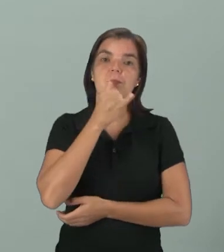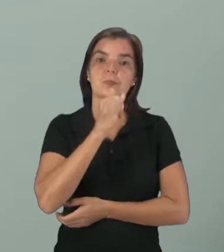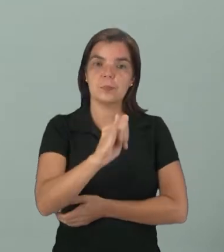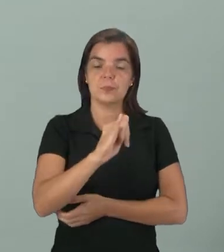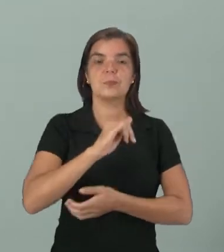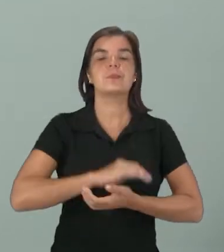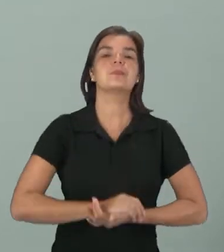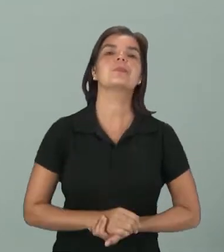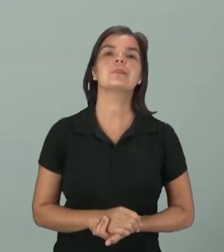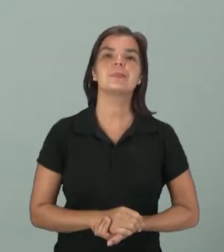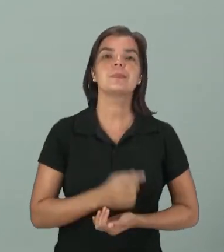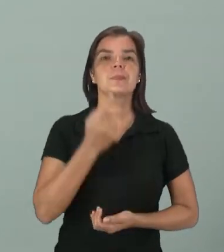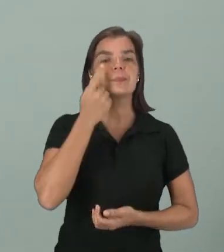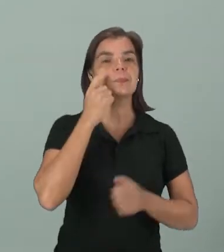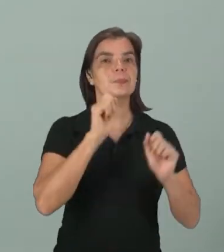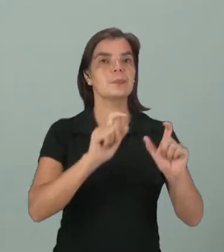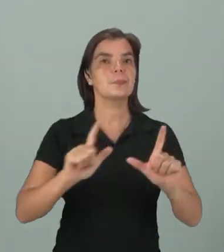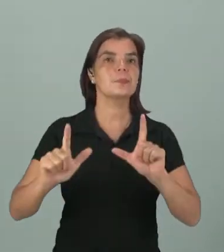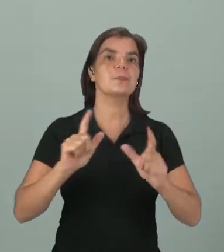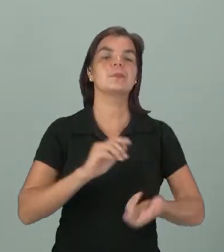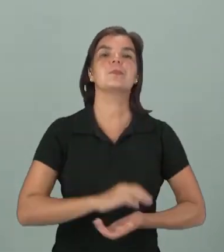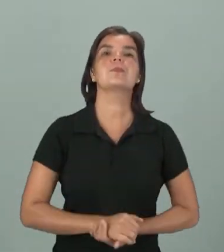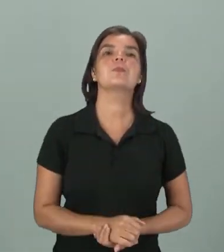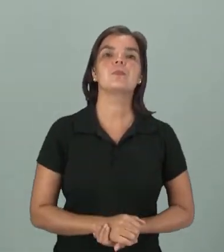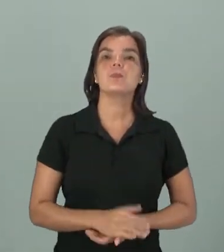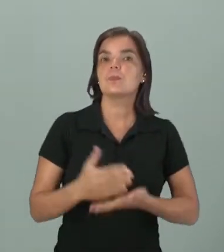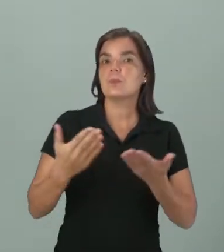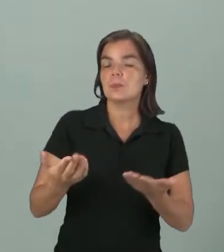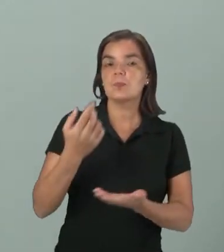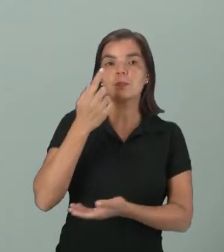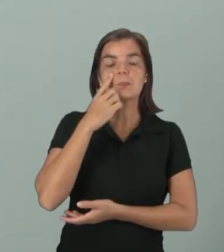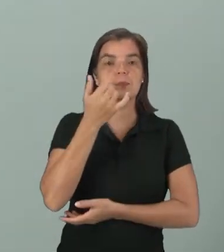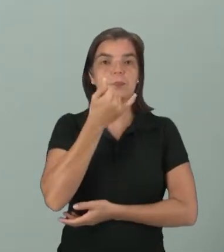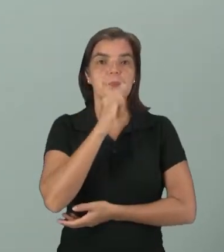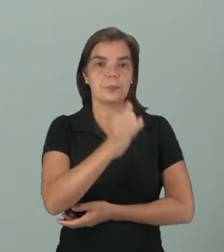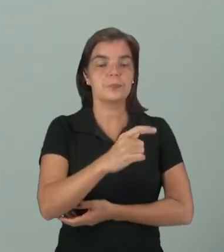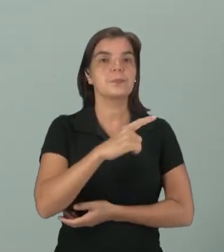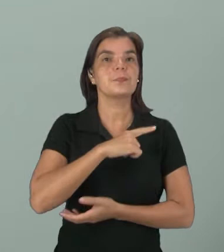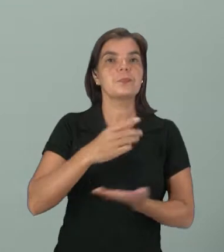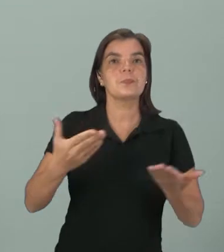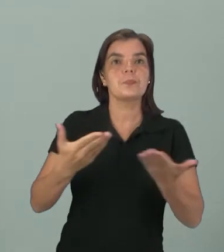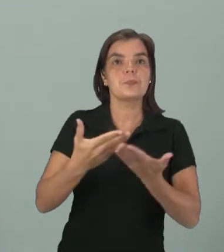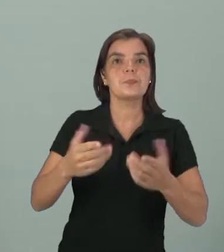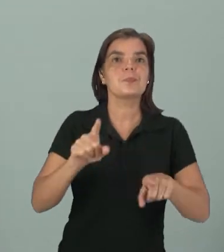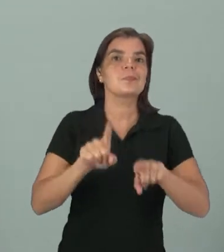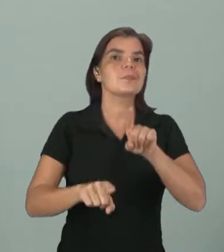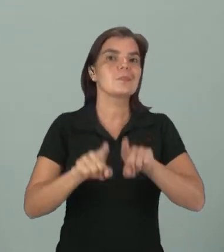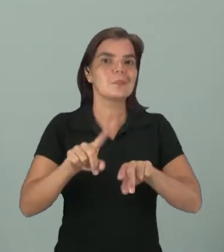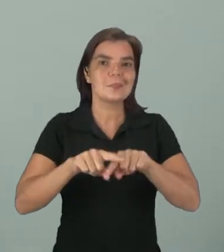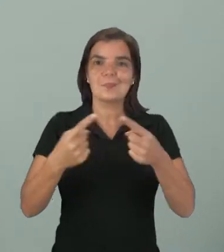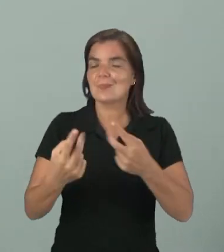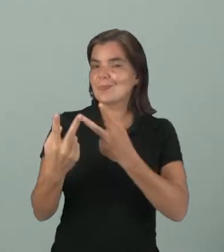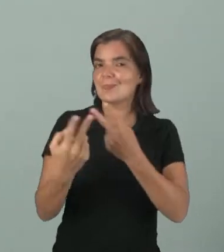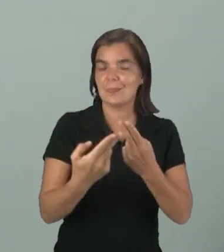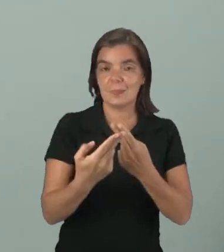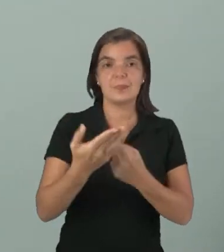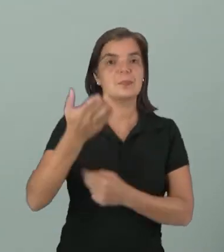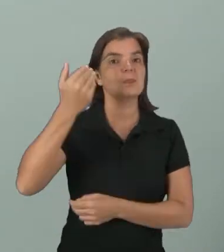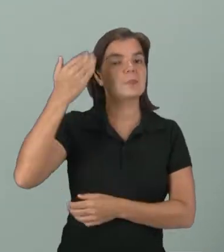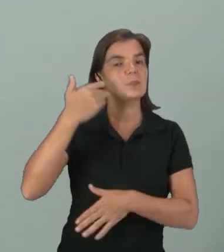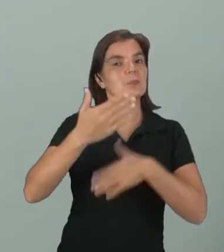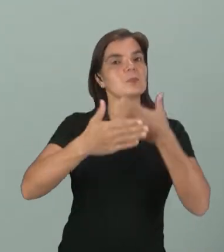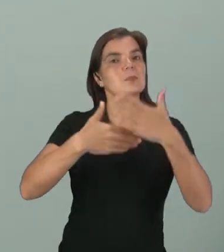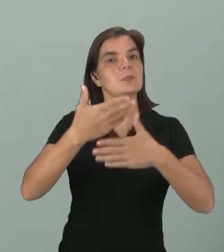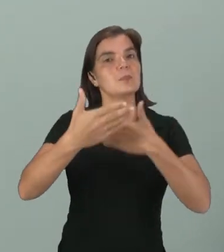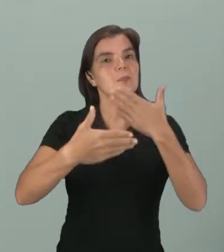de energia. Vamos lá? Então, as fontes de energia que a gente tem hoje nem sempre foram as mesmas. Com o passar do